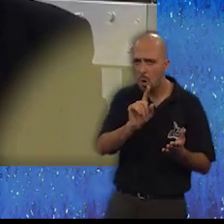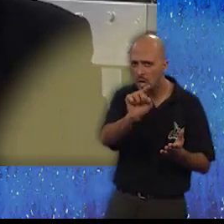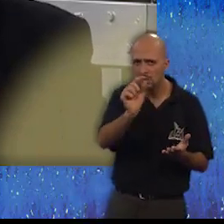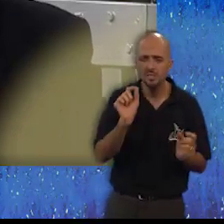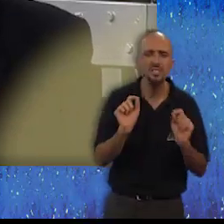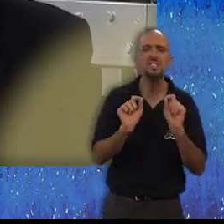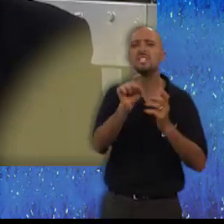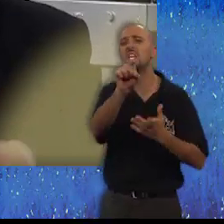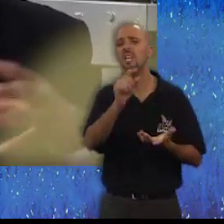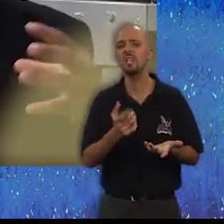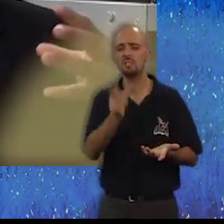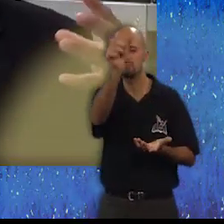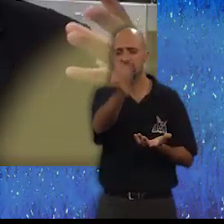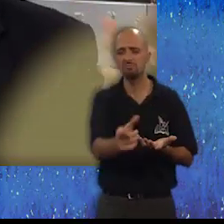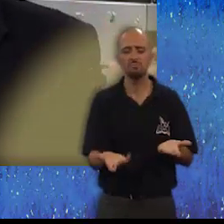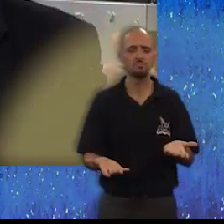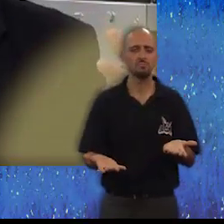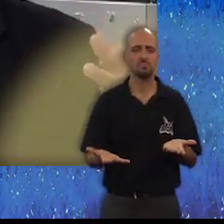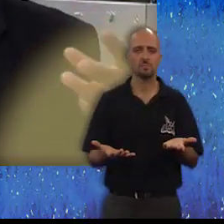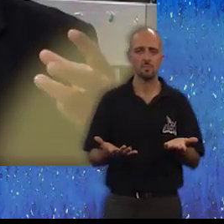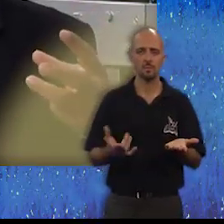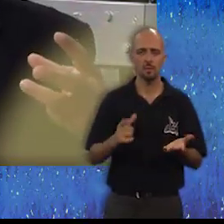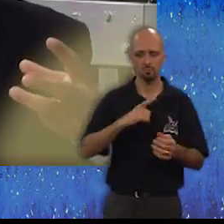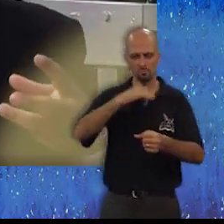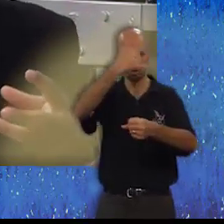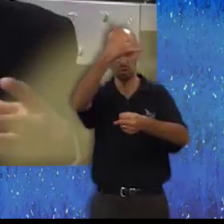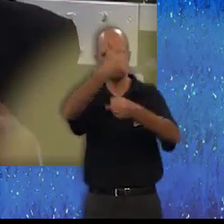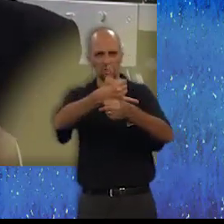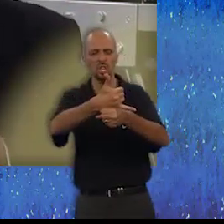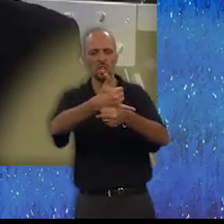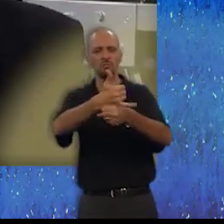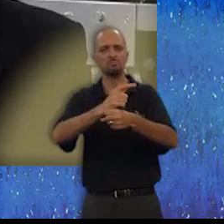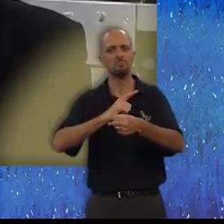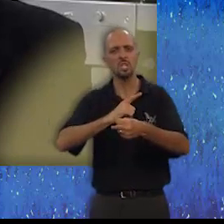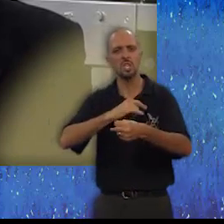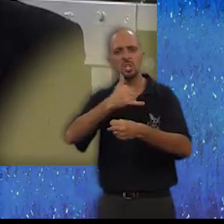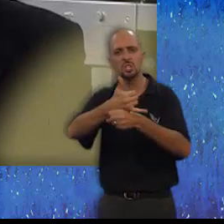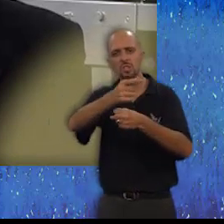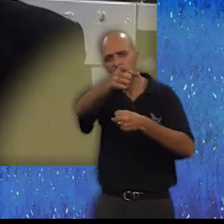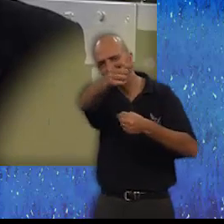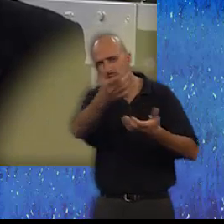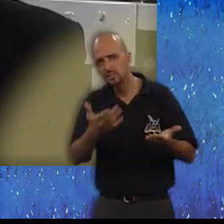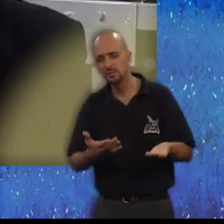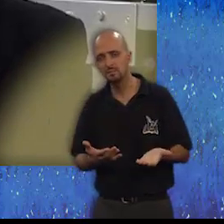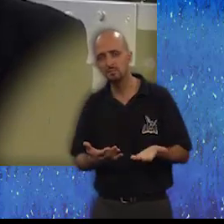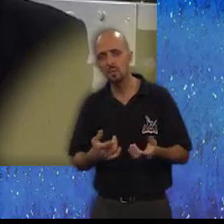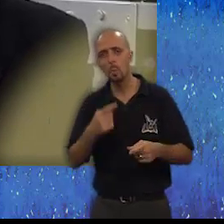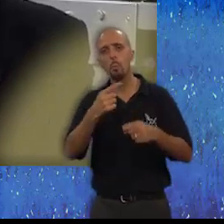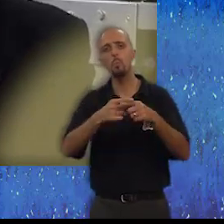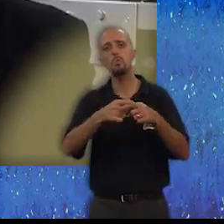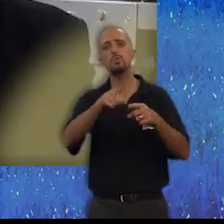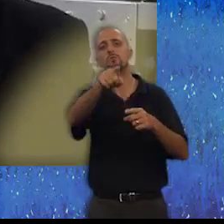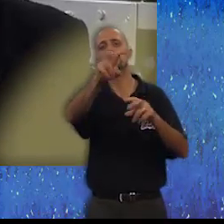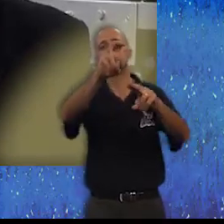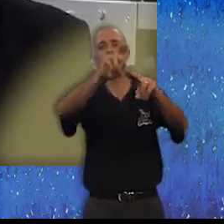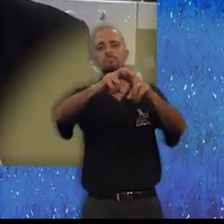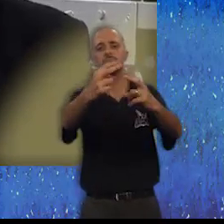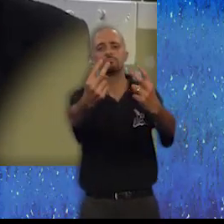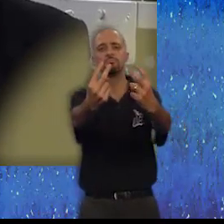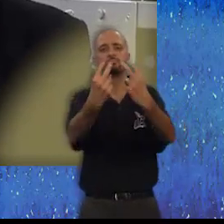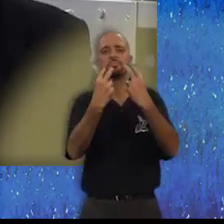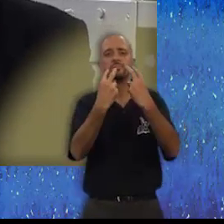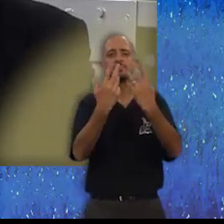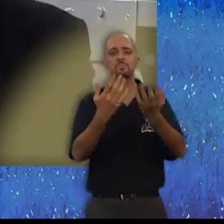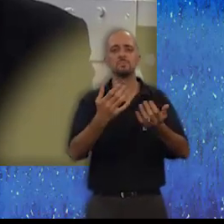um ministro? Um ministro político? Um ministro religioso? Quem é você? Por que você está aqui